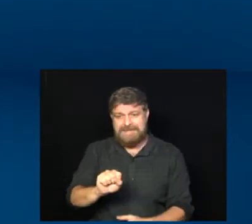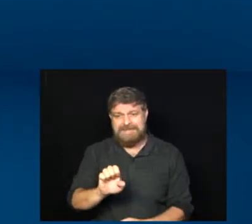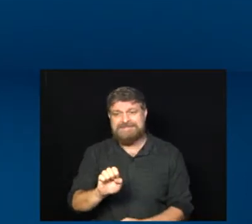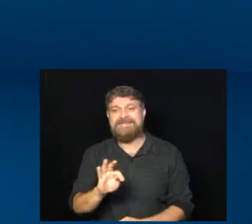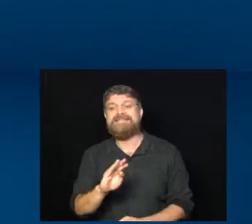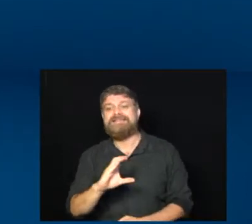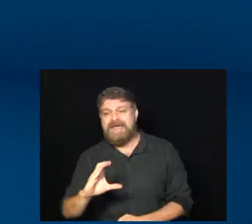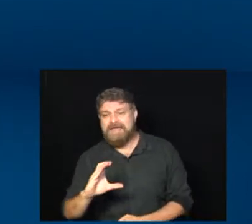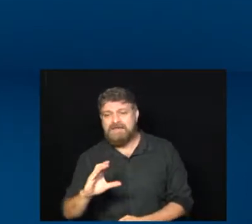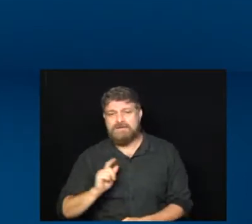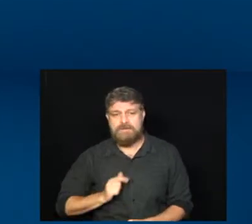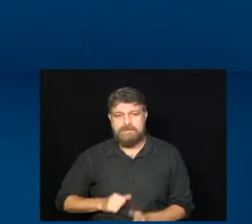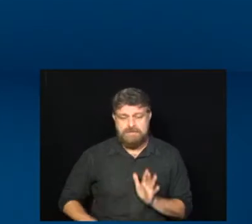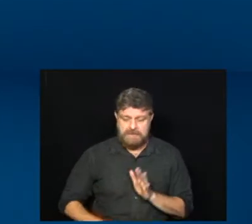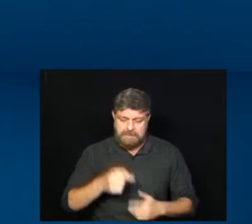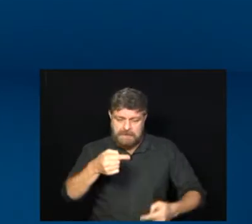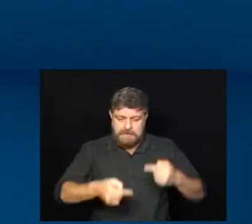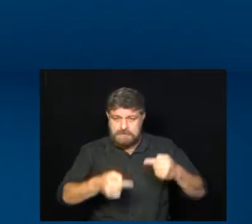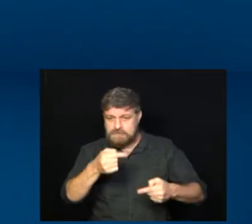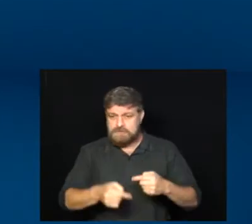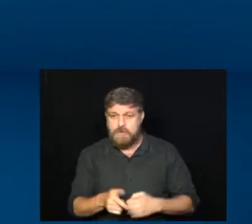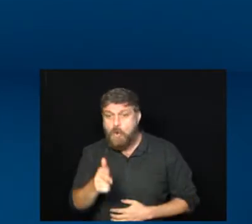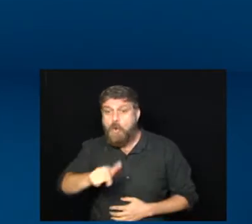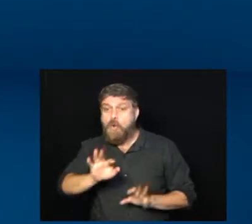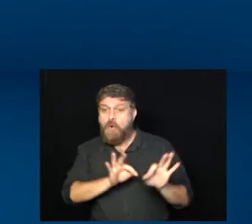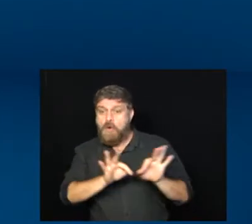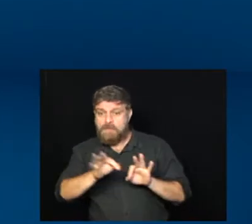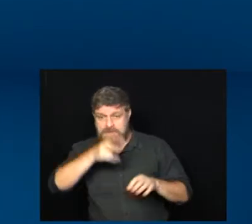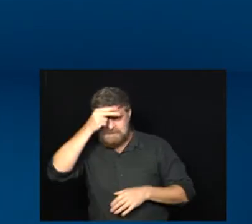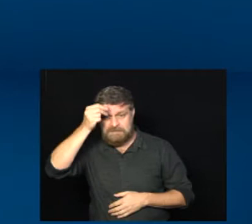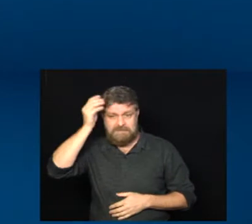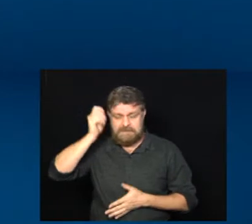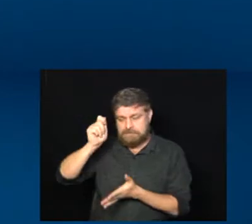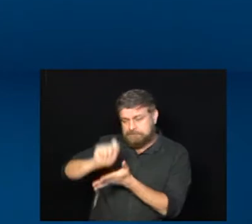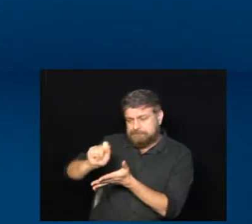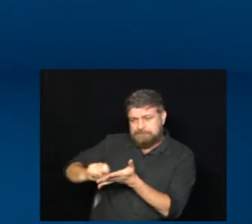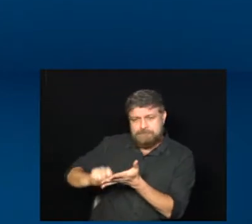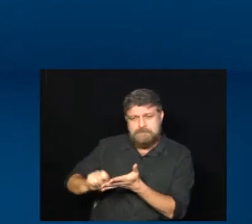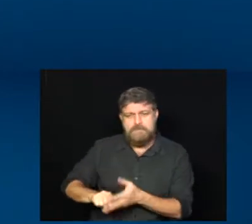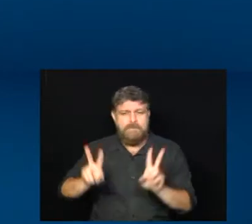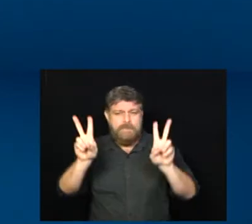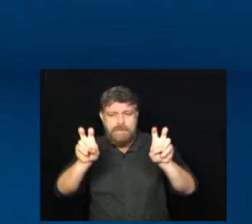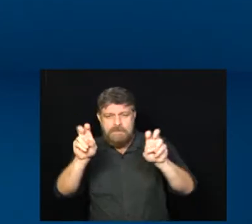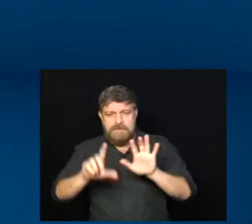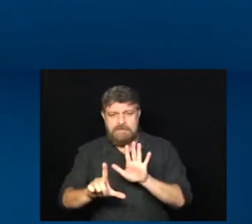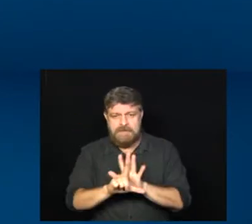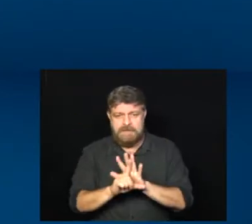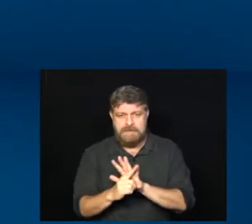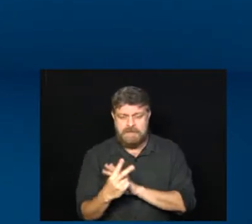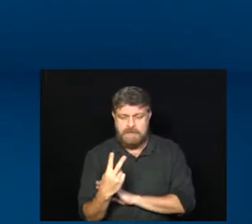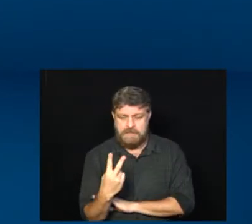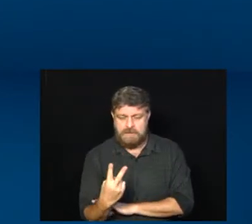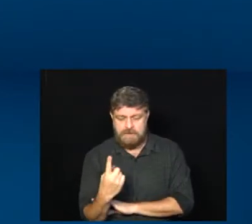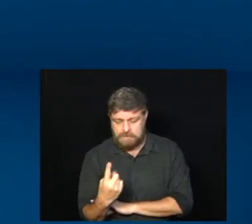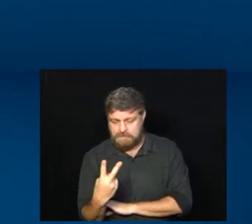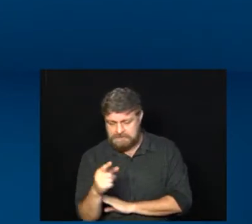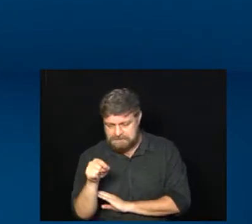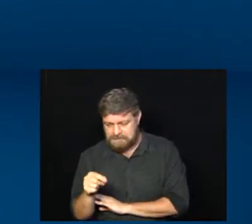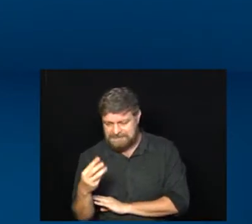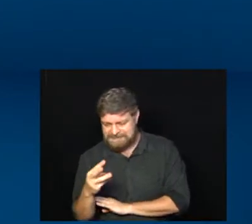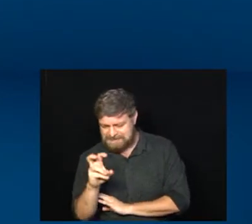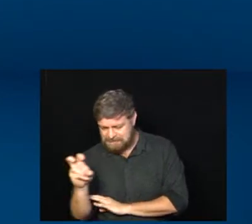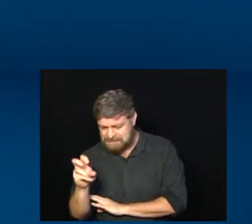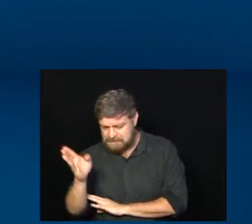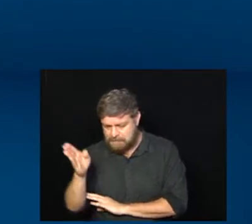primeira discussão será analisado outro projeto do prefeito. Este altera a Lei 12.000 14.355 de